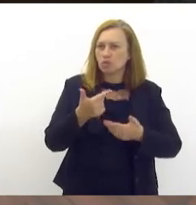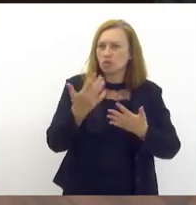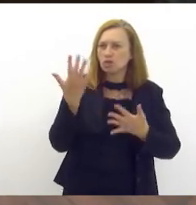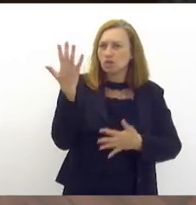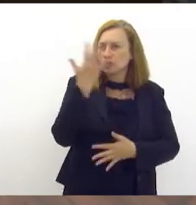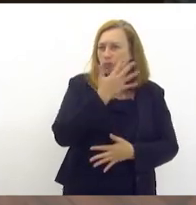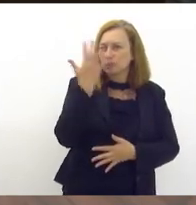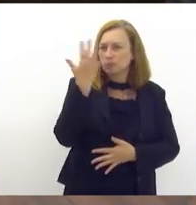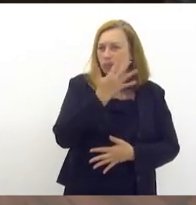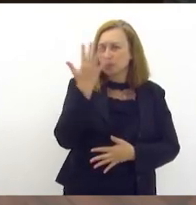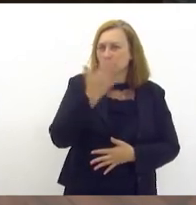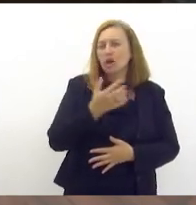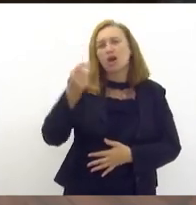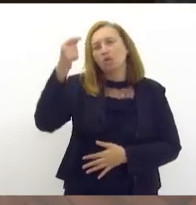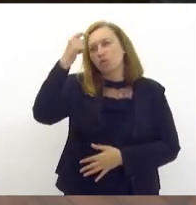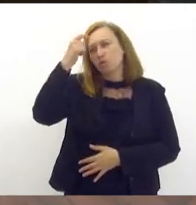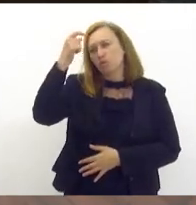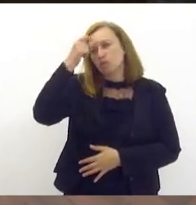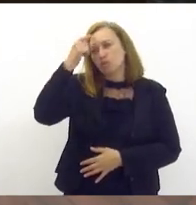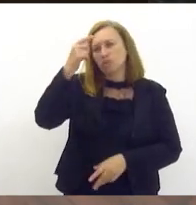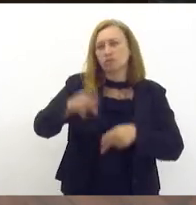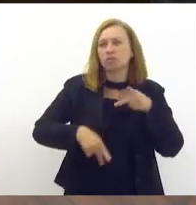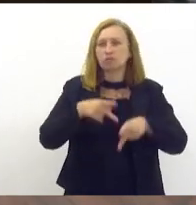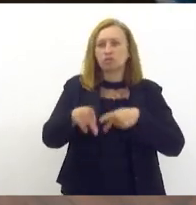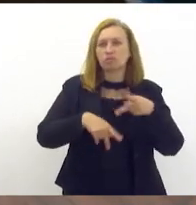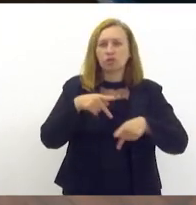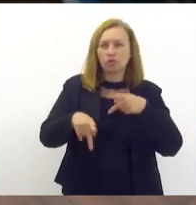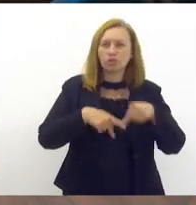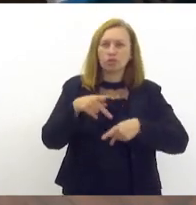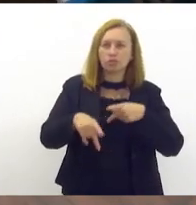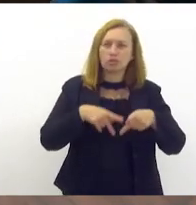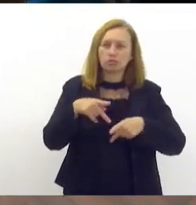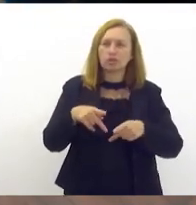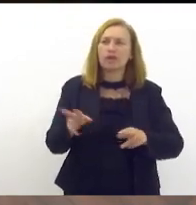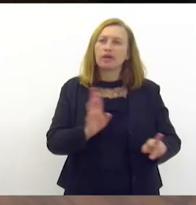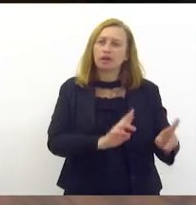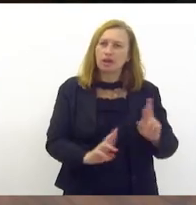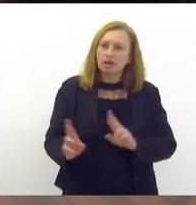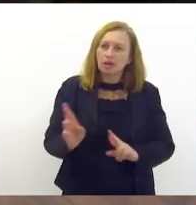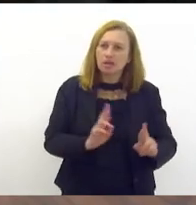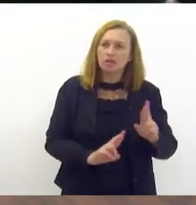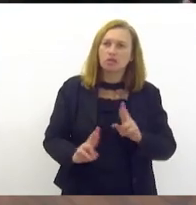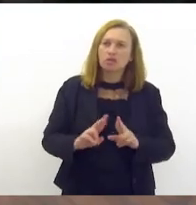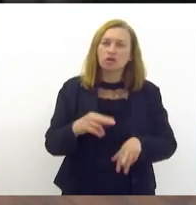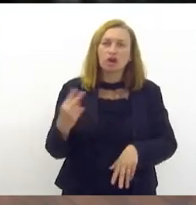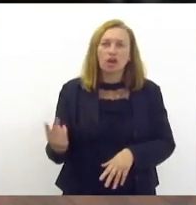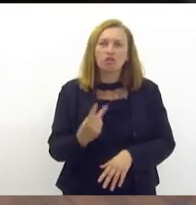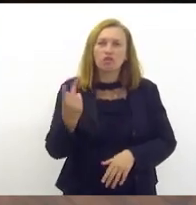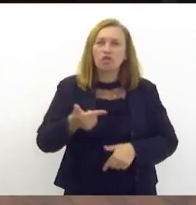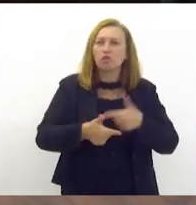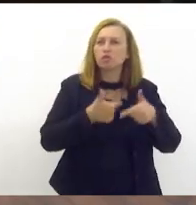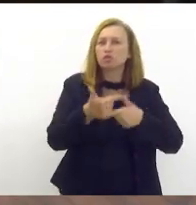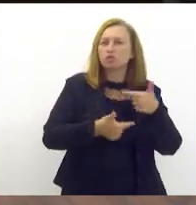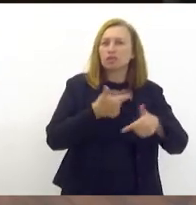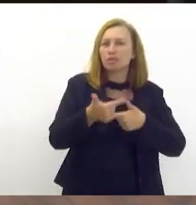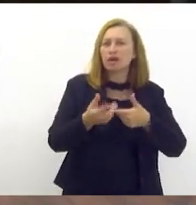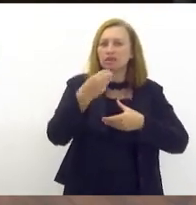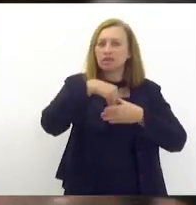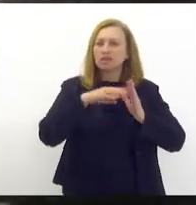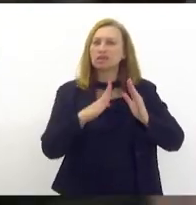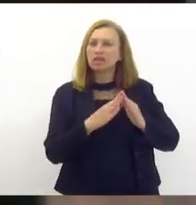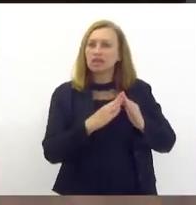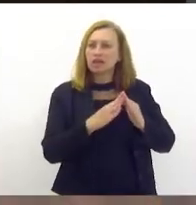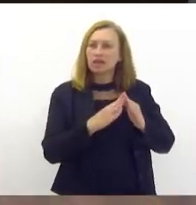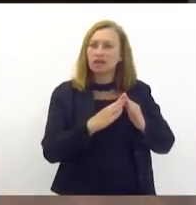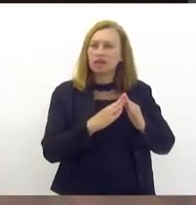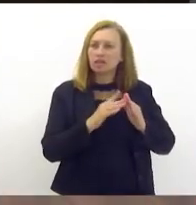a conscientizar a população em relação ao valor do trabalho doméstico